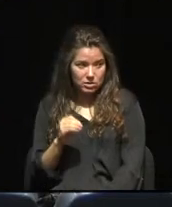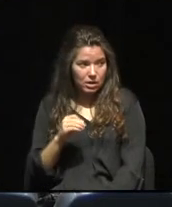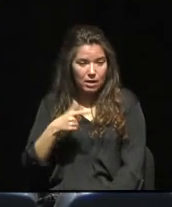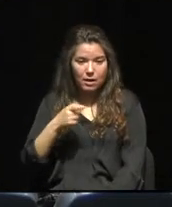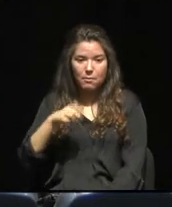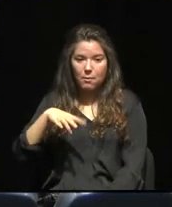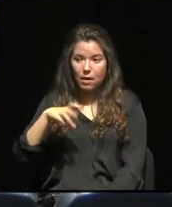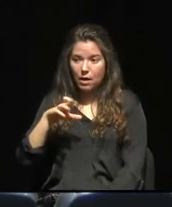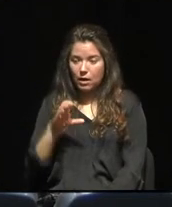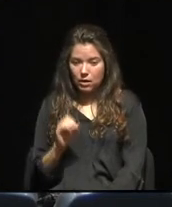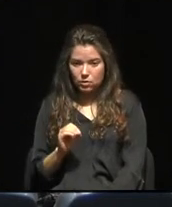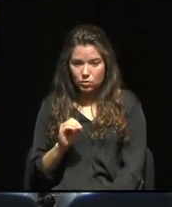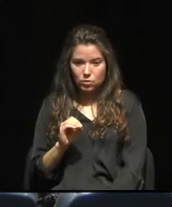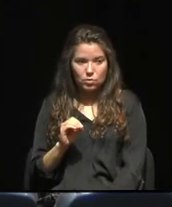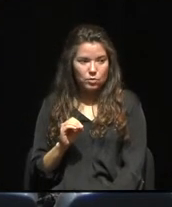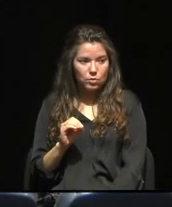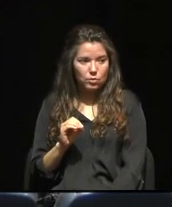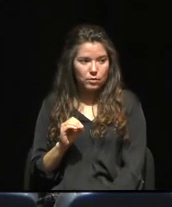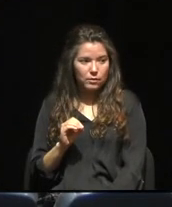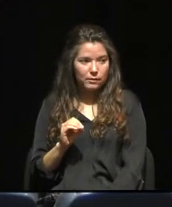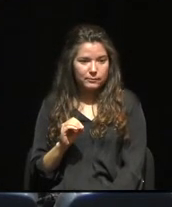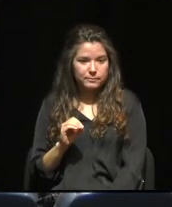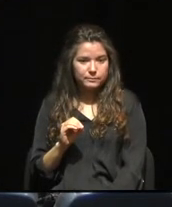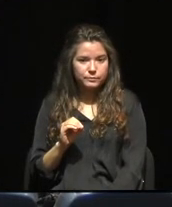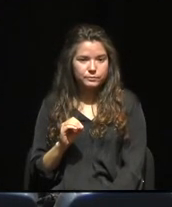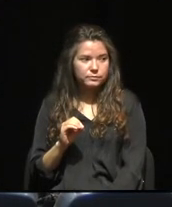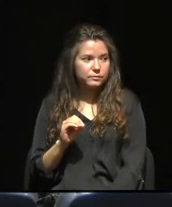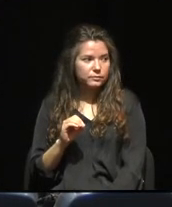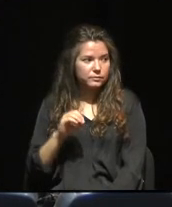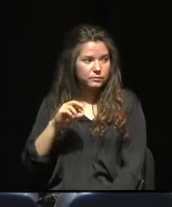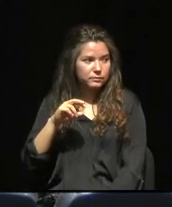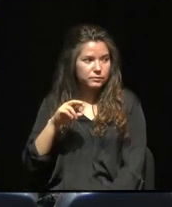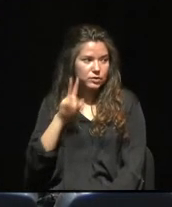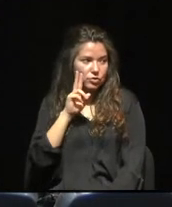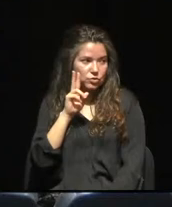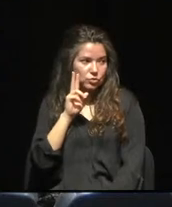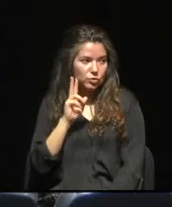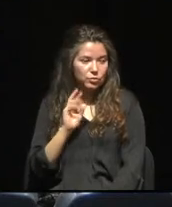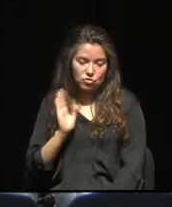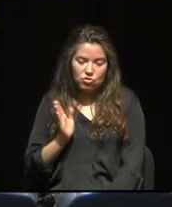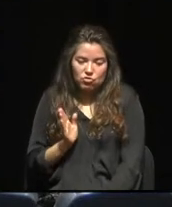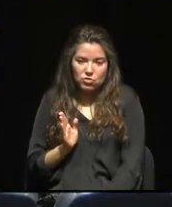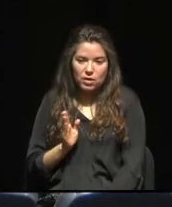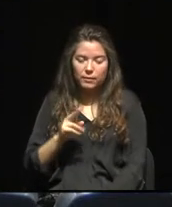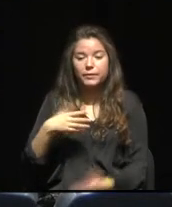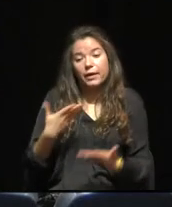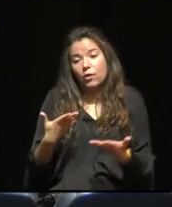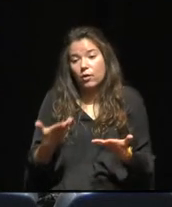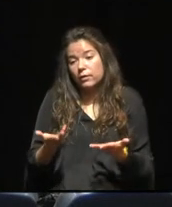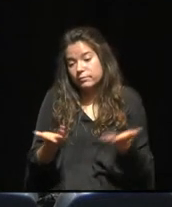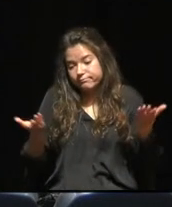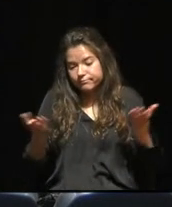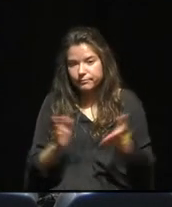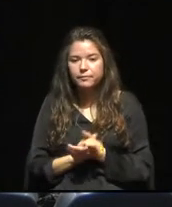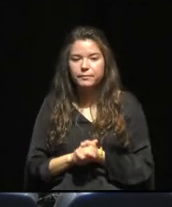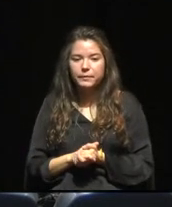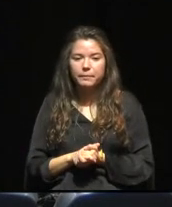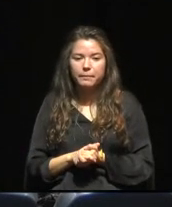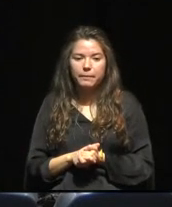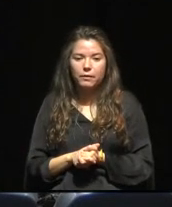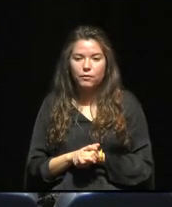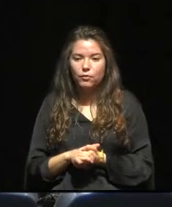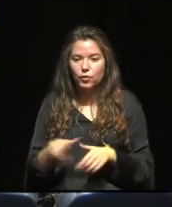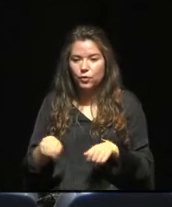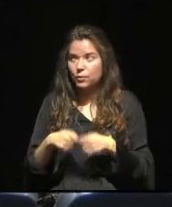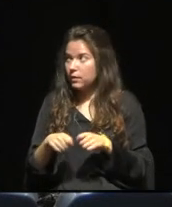Faria deputada nata Amaro já tava sim mas já já já estava já agora foi